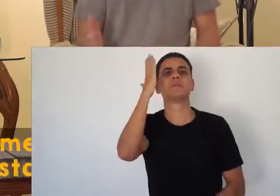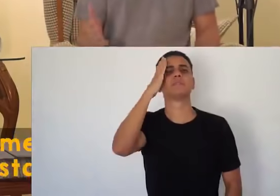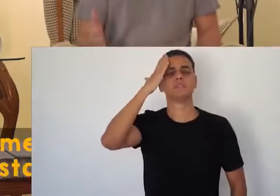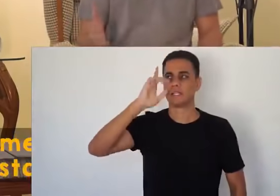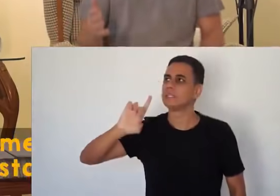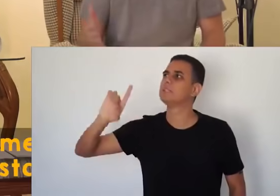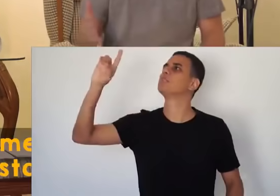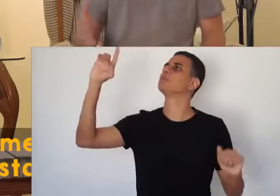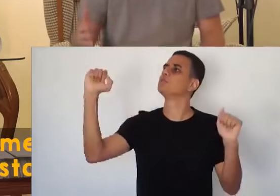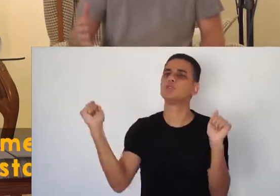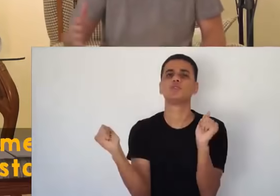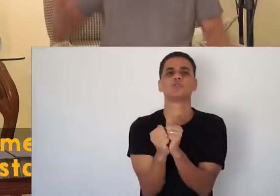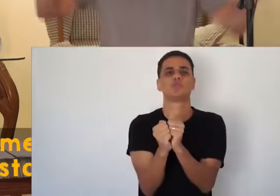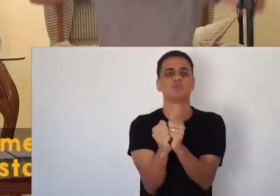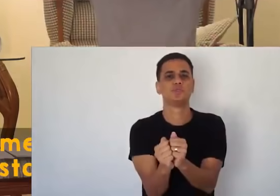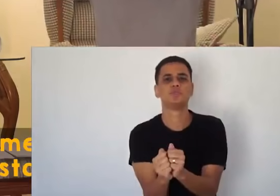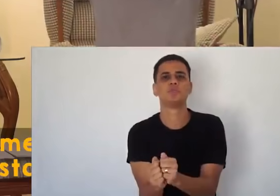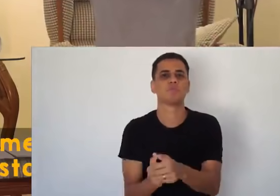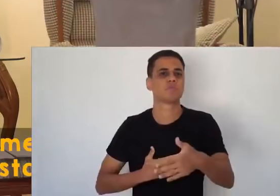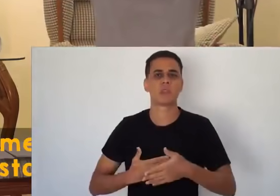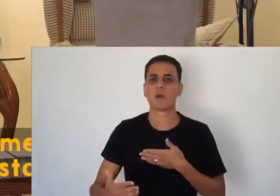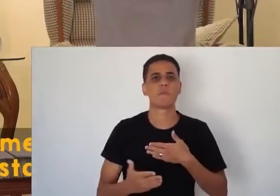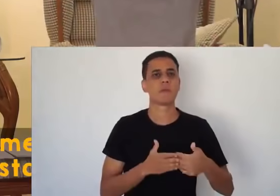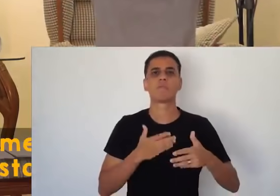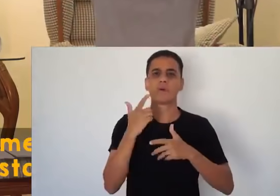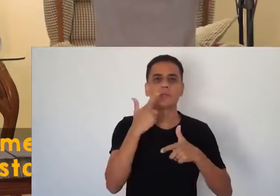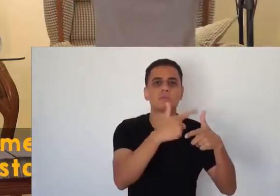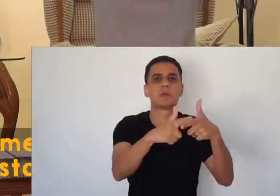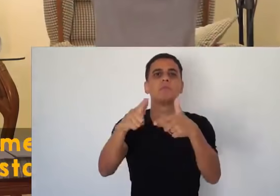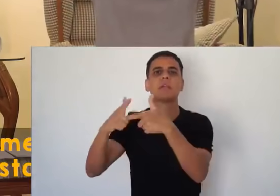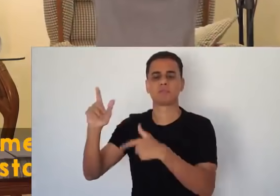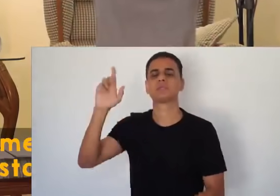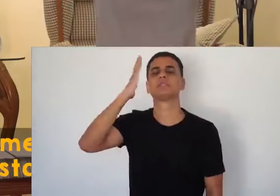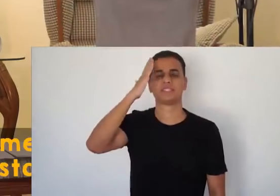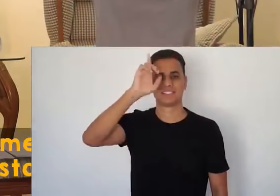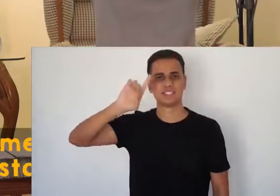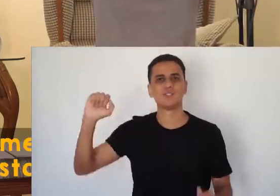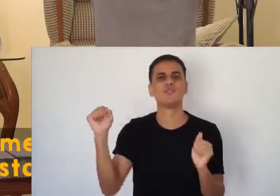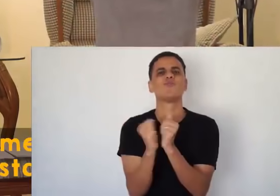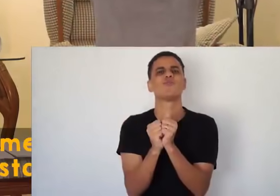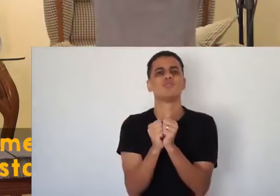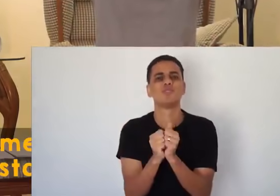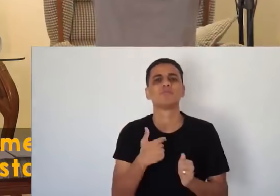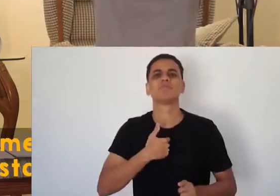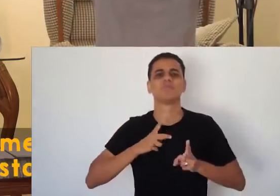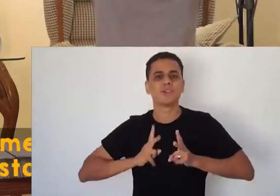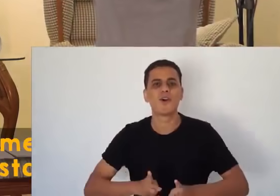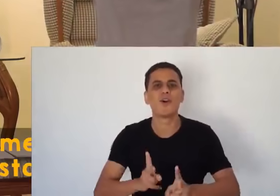que estarás ali. Me alegrarei em meio às lutas, pois sei